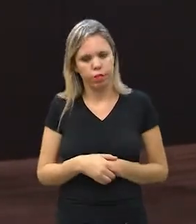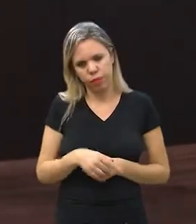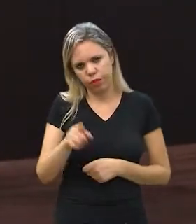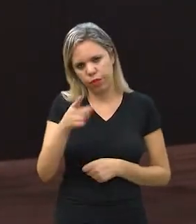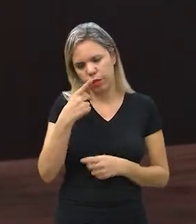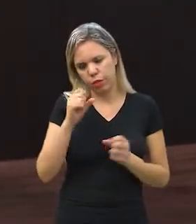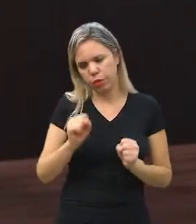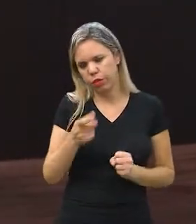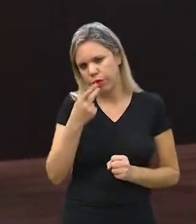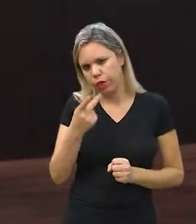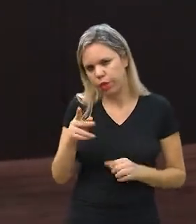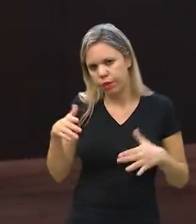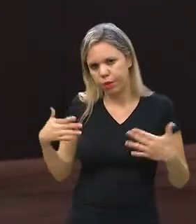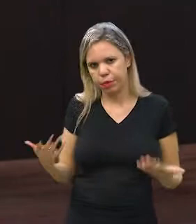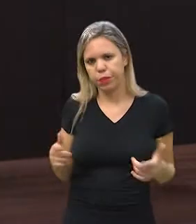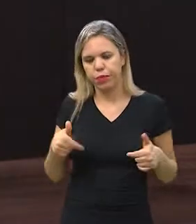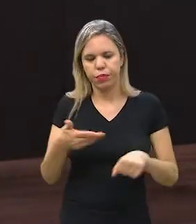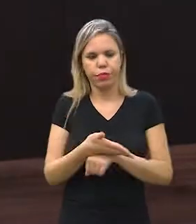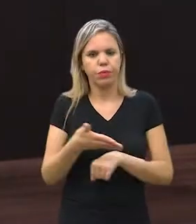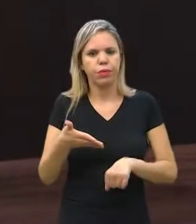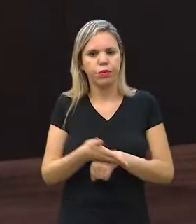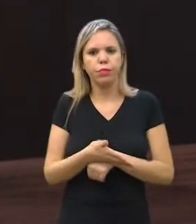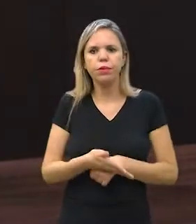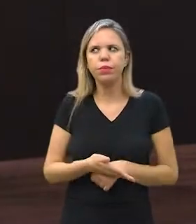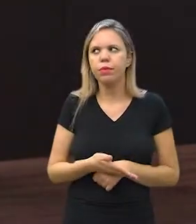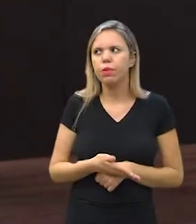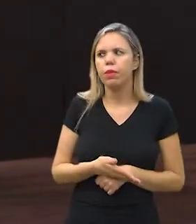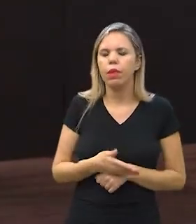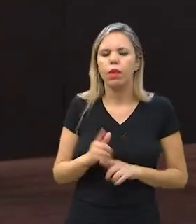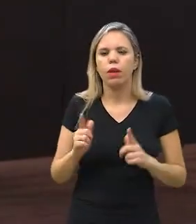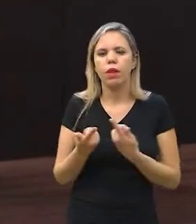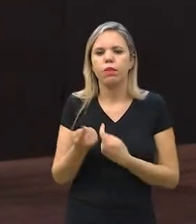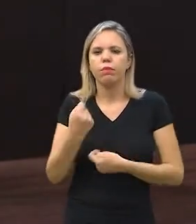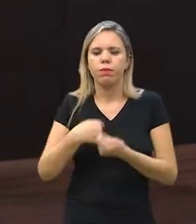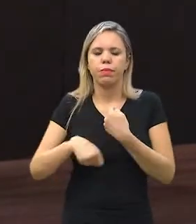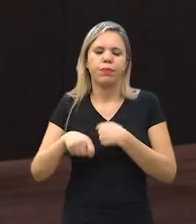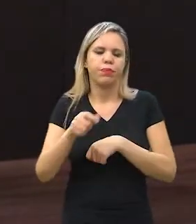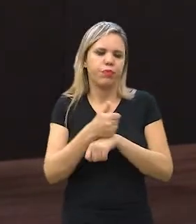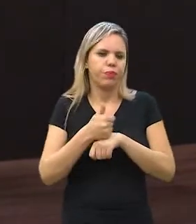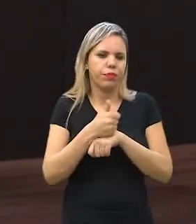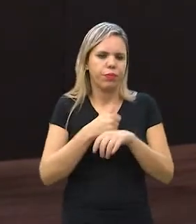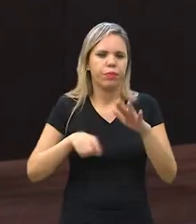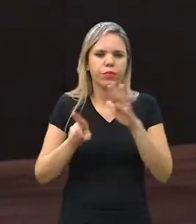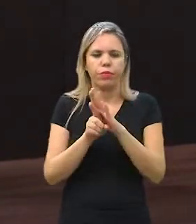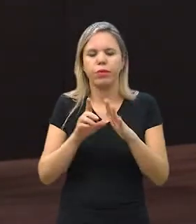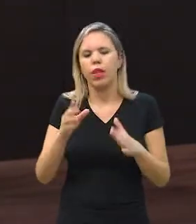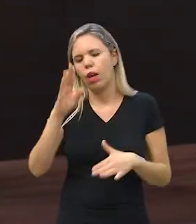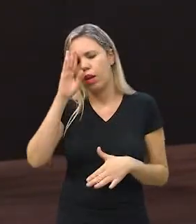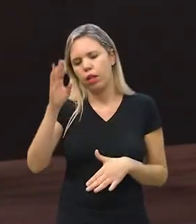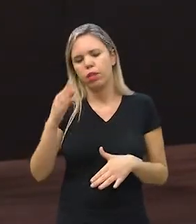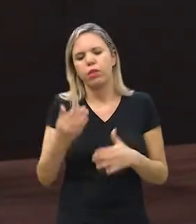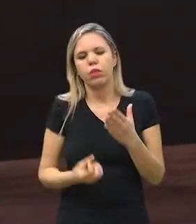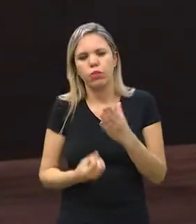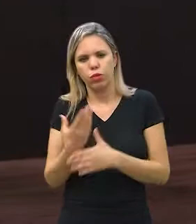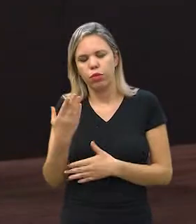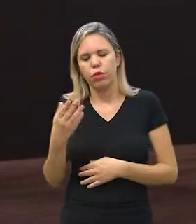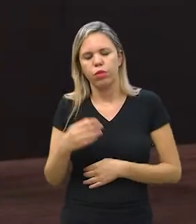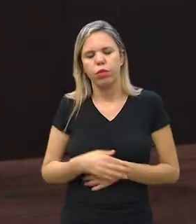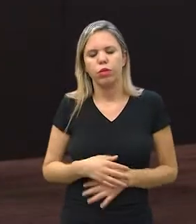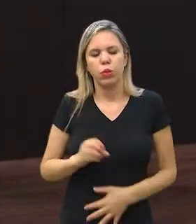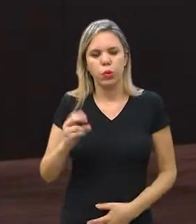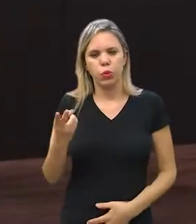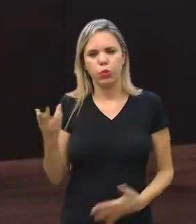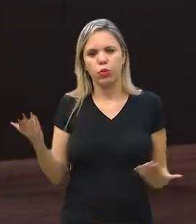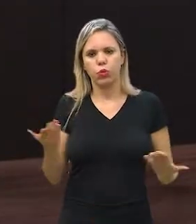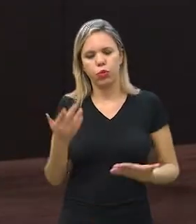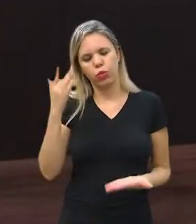dos negócios, você pode dizer que essa sua participação no grupo de networking foi, assim, primordial para isso